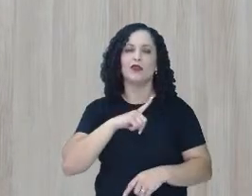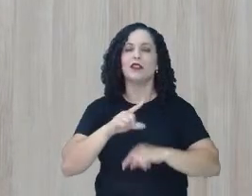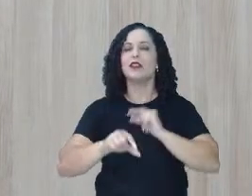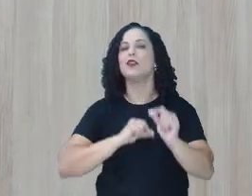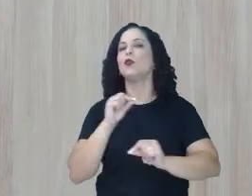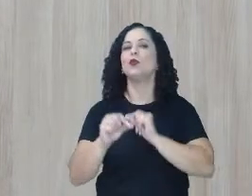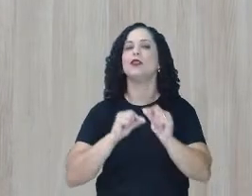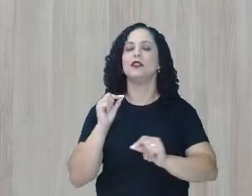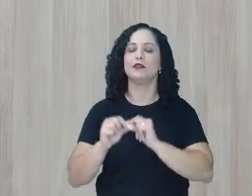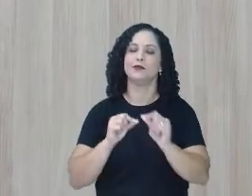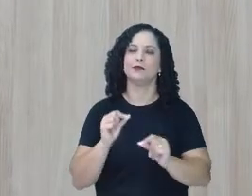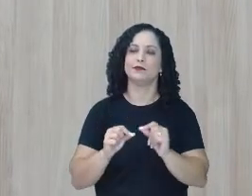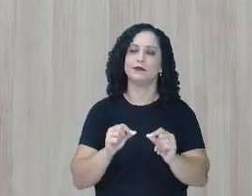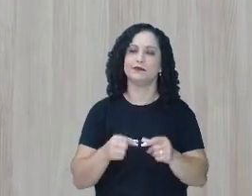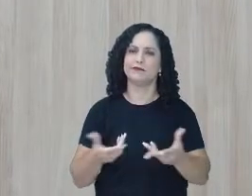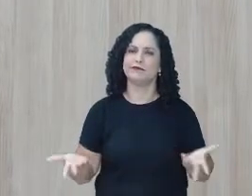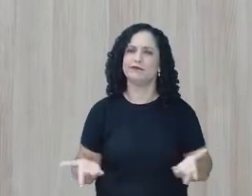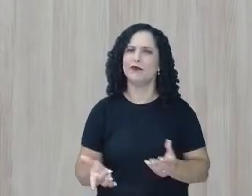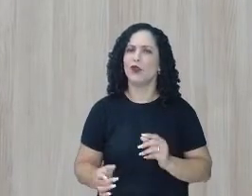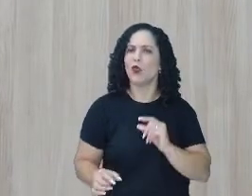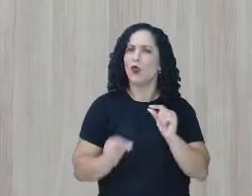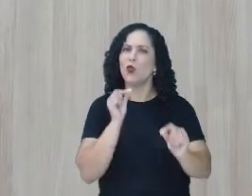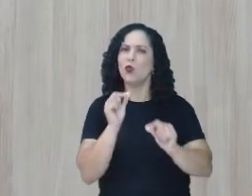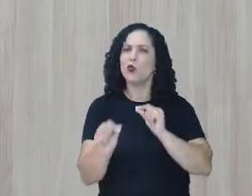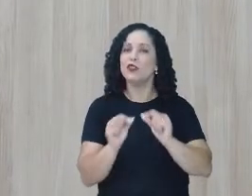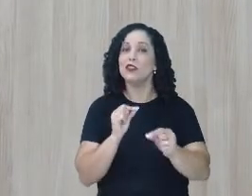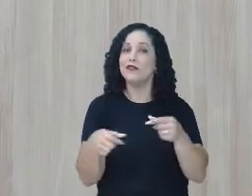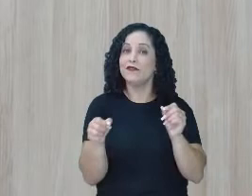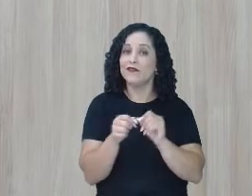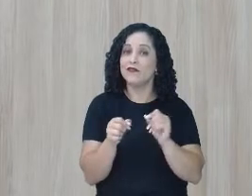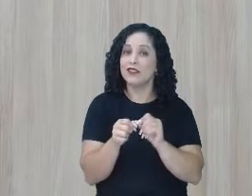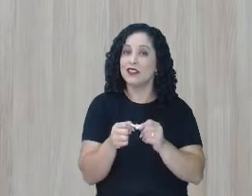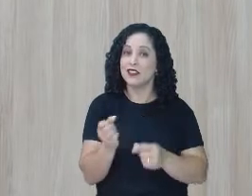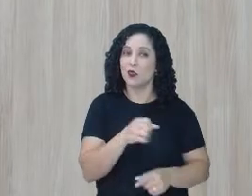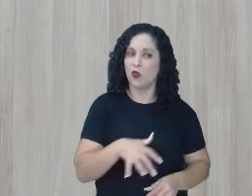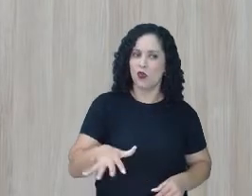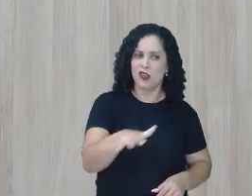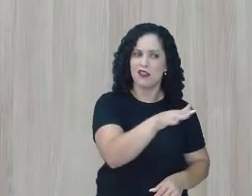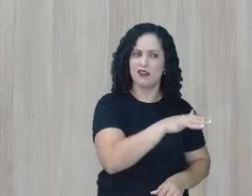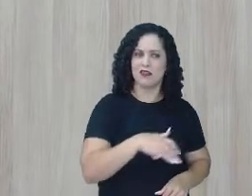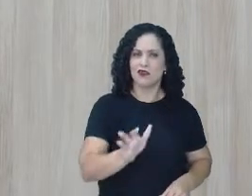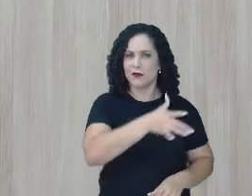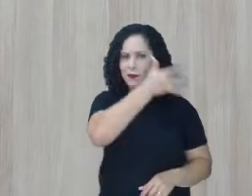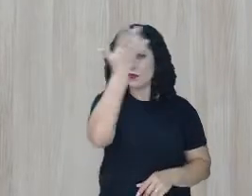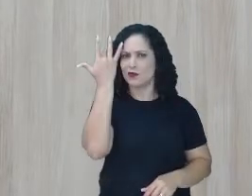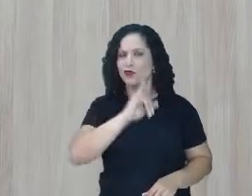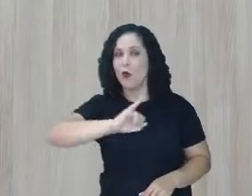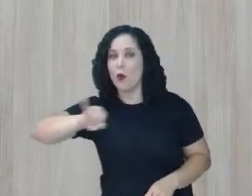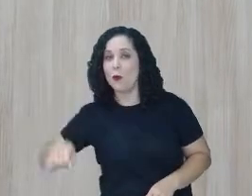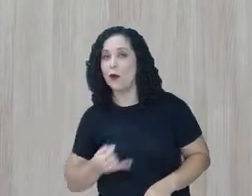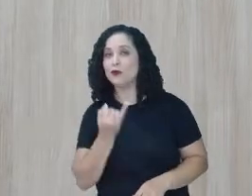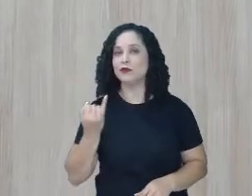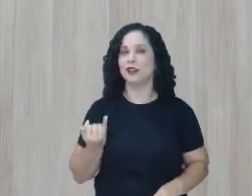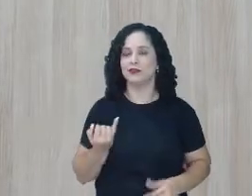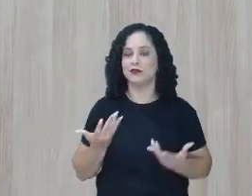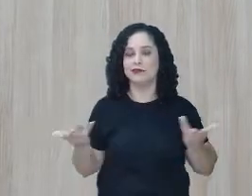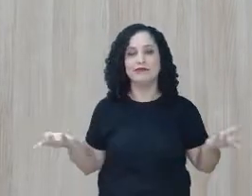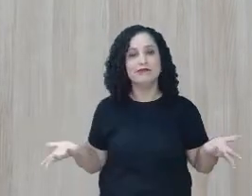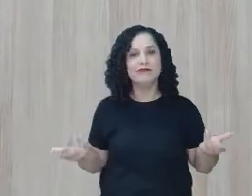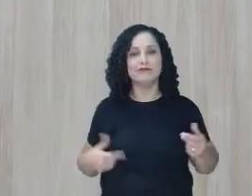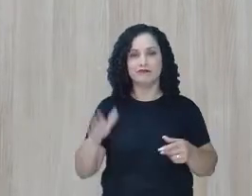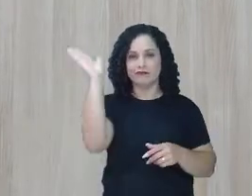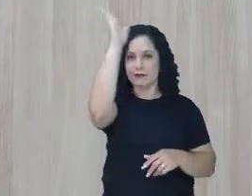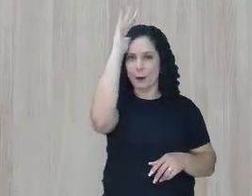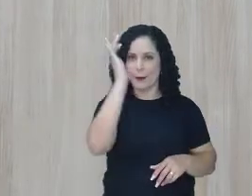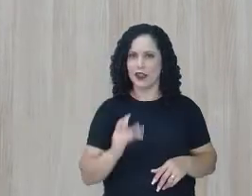é justamente, né, que encaminhamentos foram dados para esses trabalhadores e trabalhadoras, que oportunidades. Por exemplo, o Brasil só